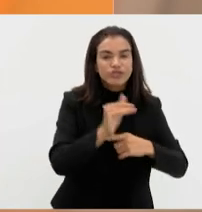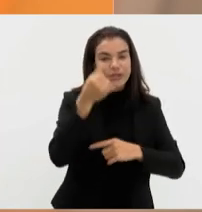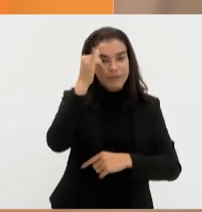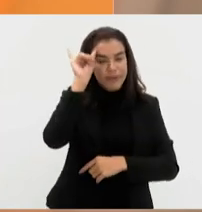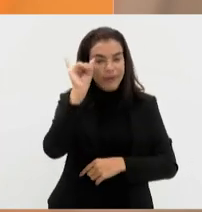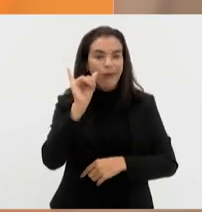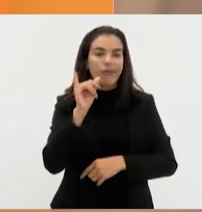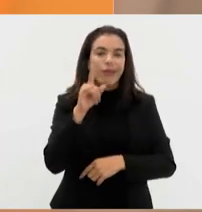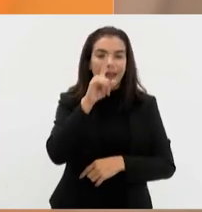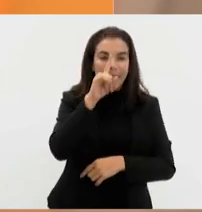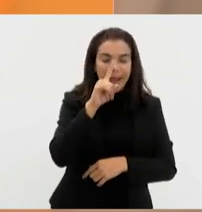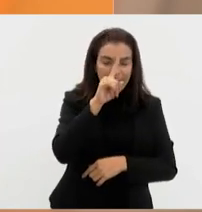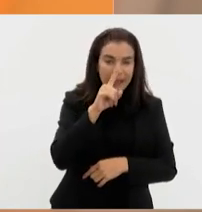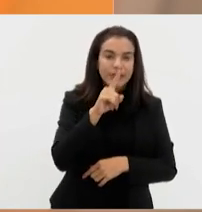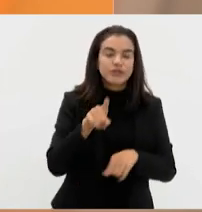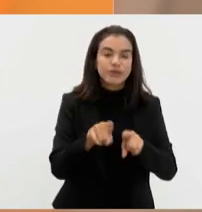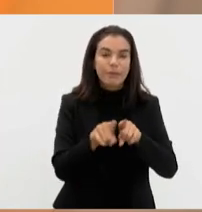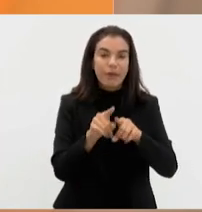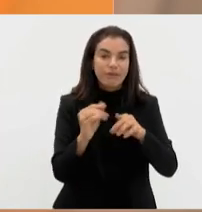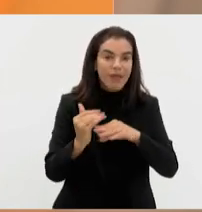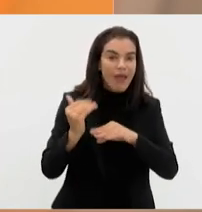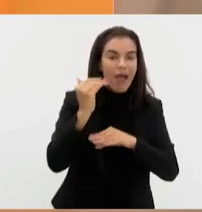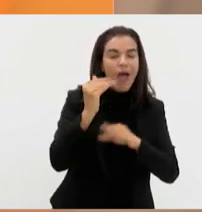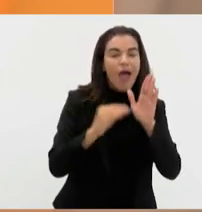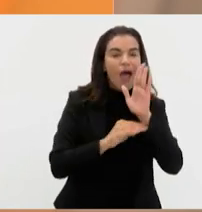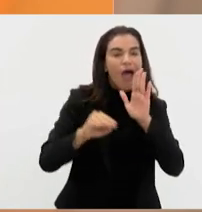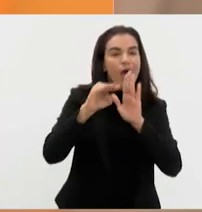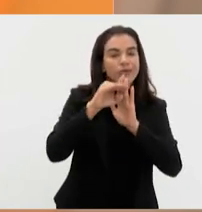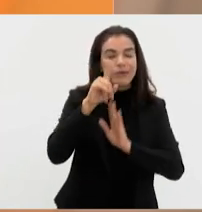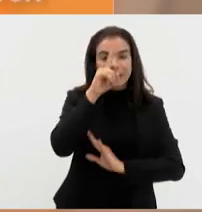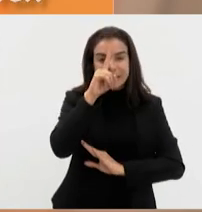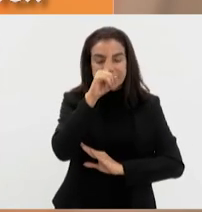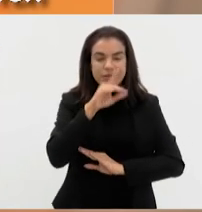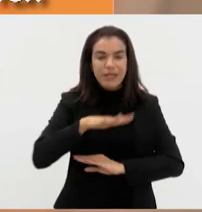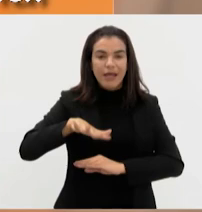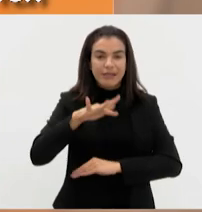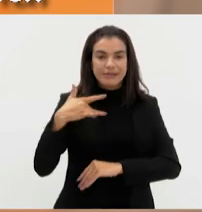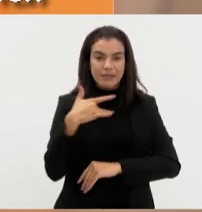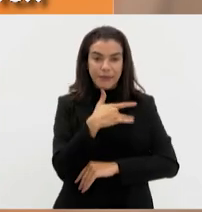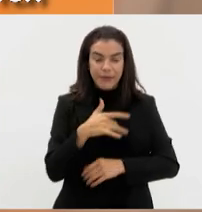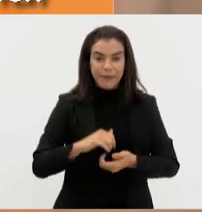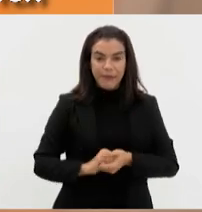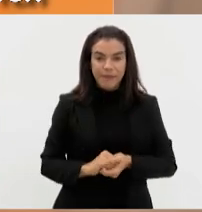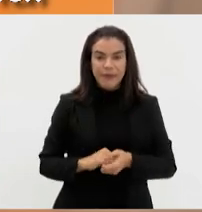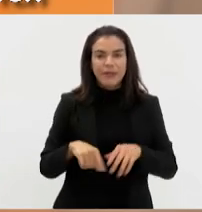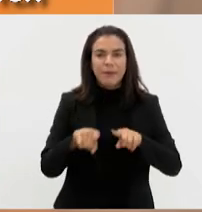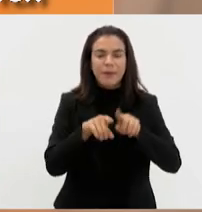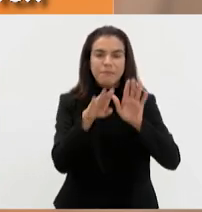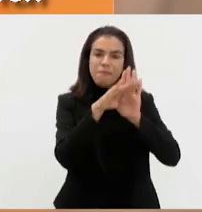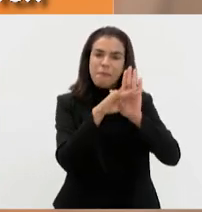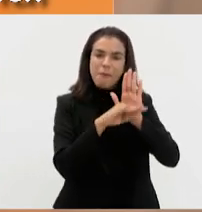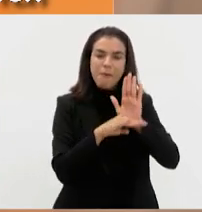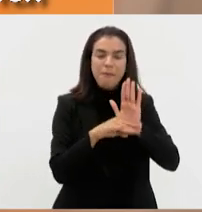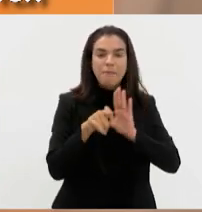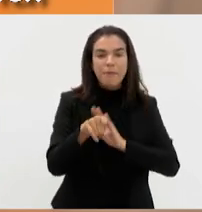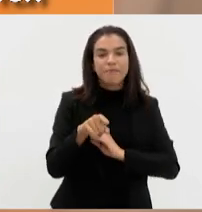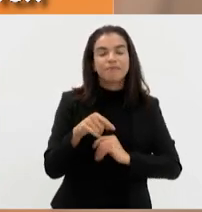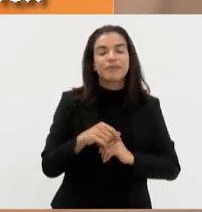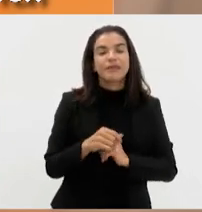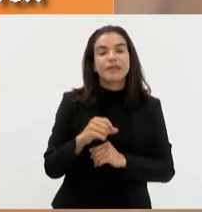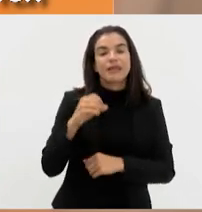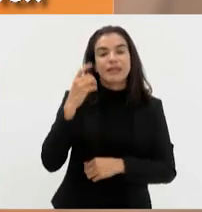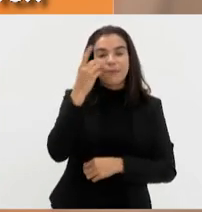risco habitual e de alto risco na rede pública de saúde. Também na pauta, uma proposta do deputado